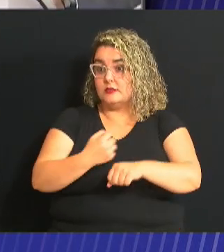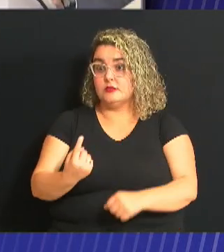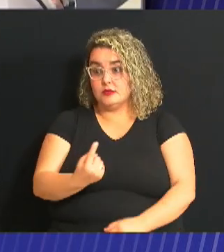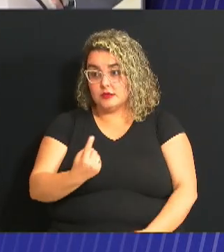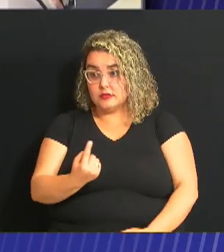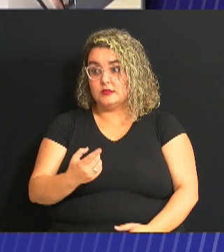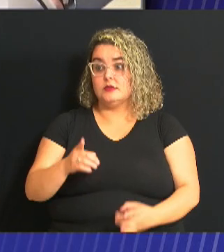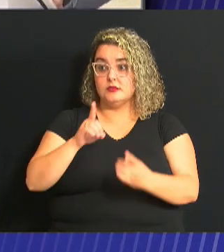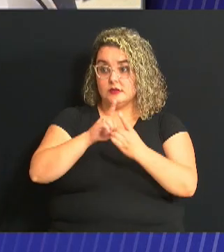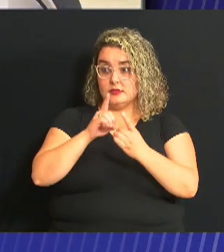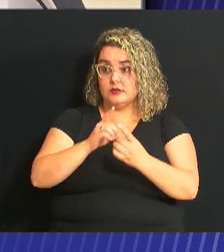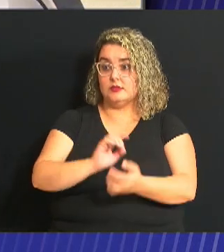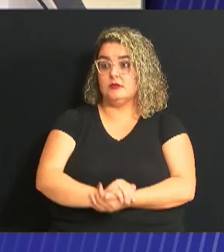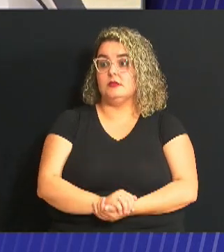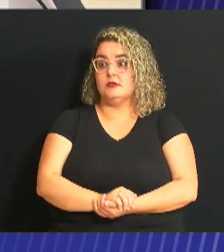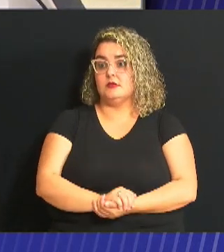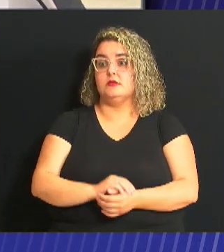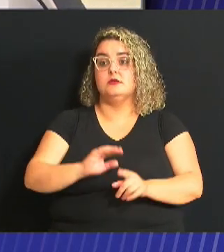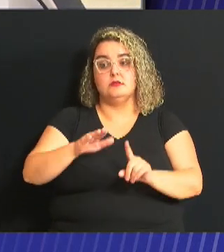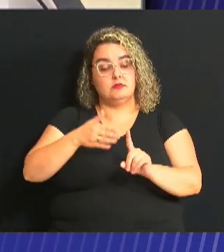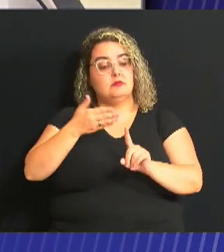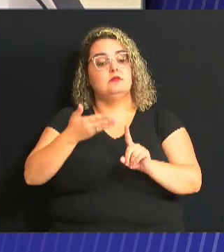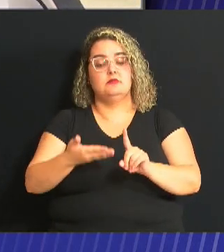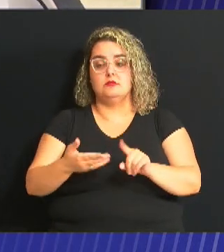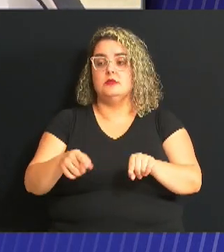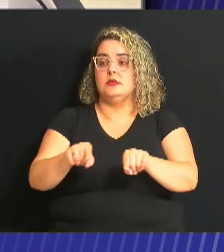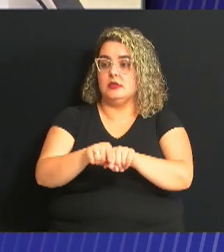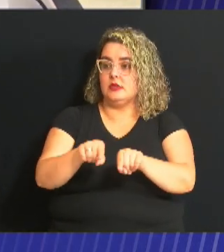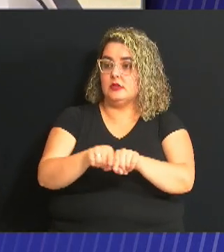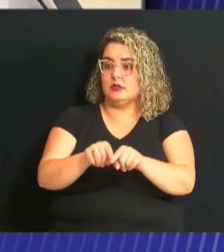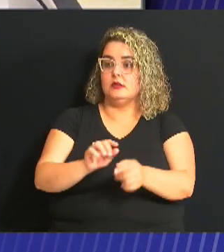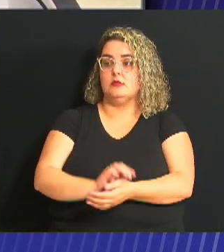né, também a nossa homenagem a esses